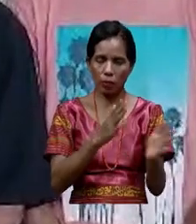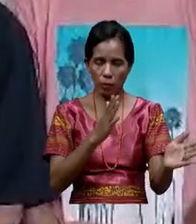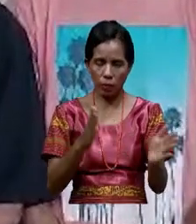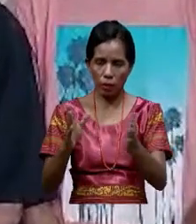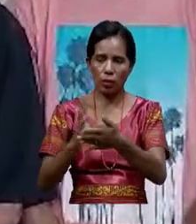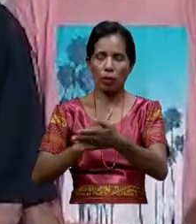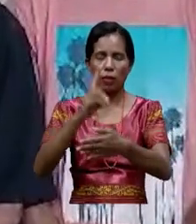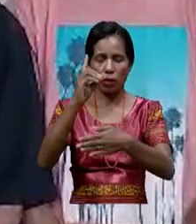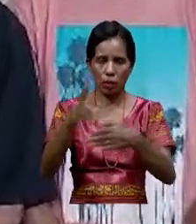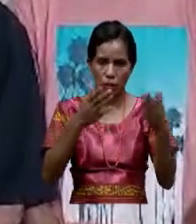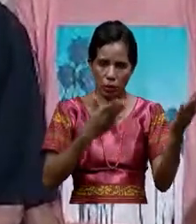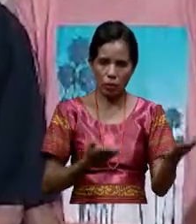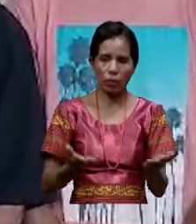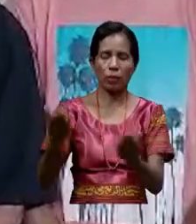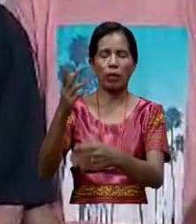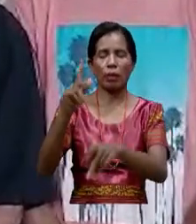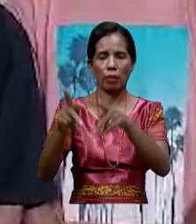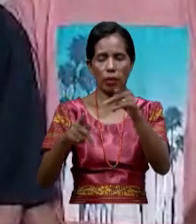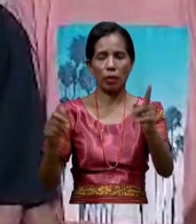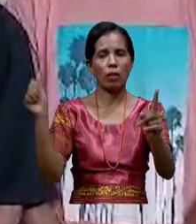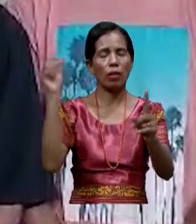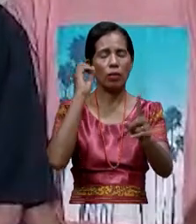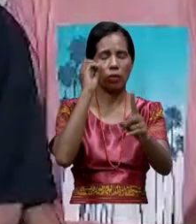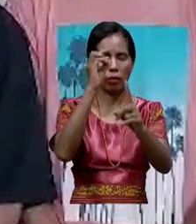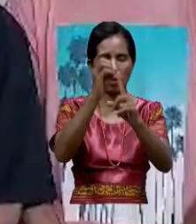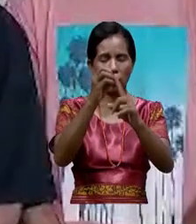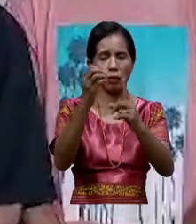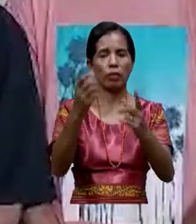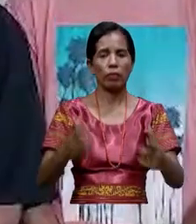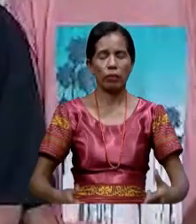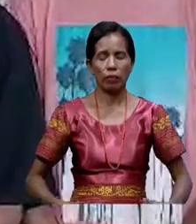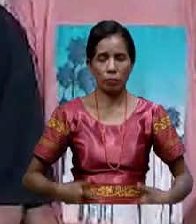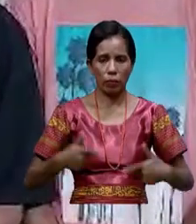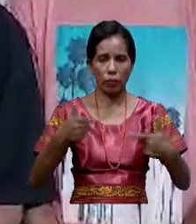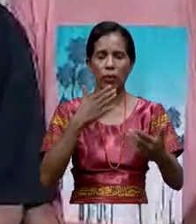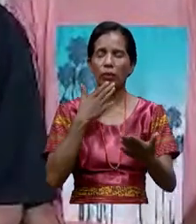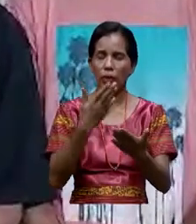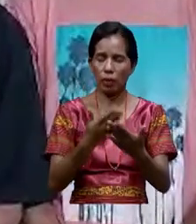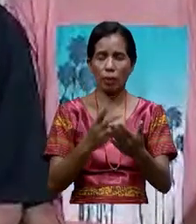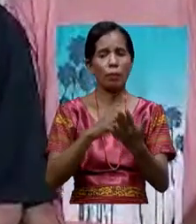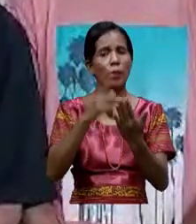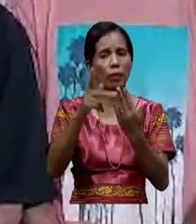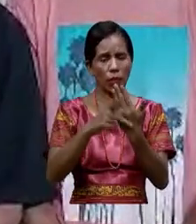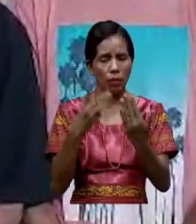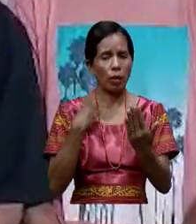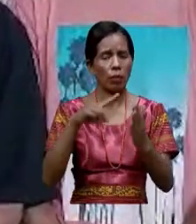o loro povo iranê alcança o objetivo final da moristia. Portanto, o programa iranê é um